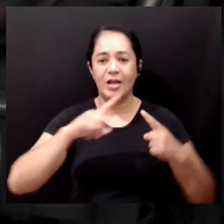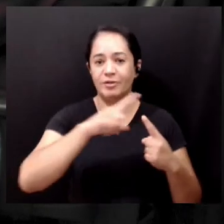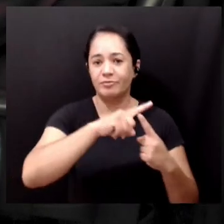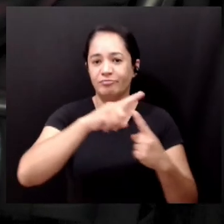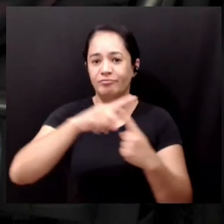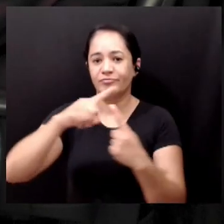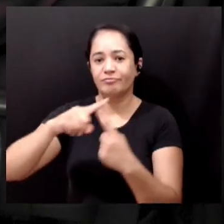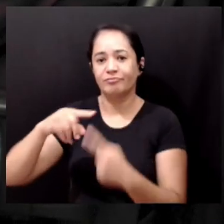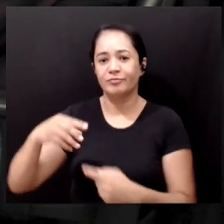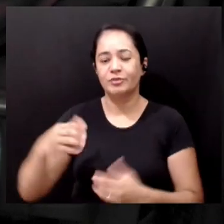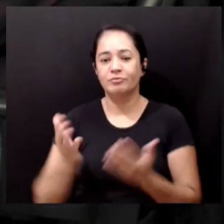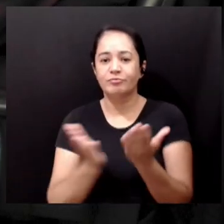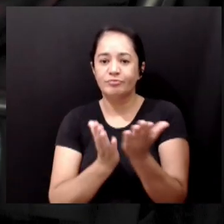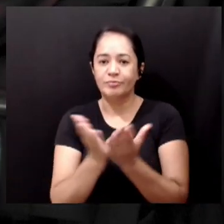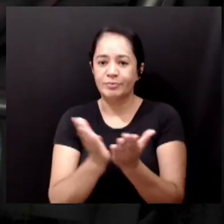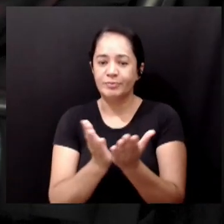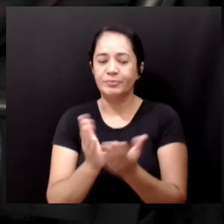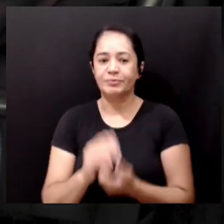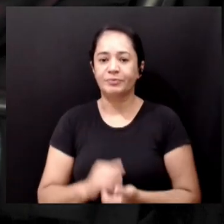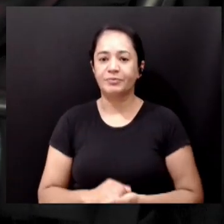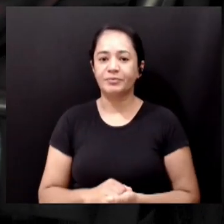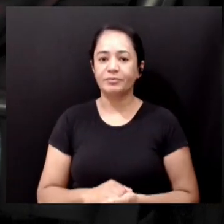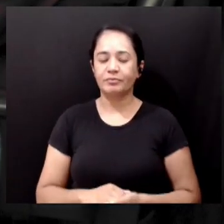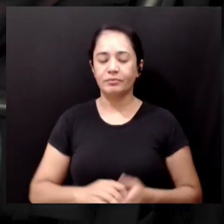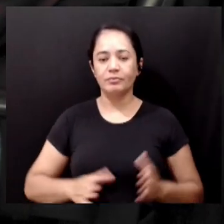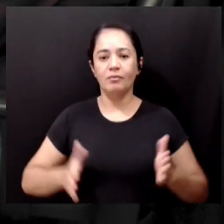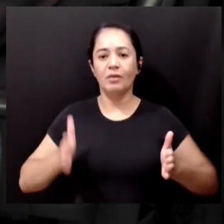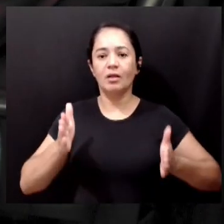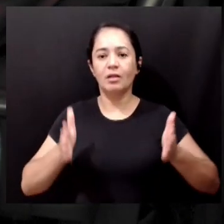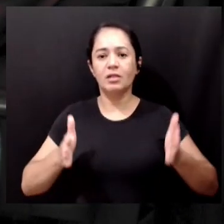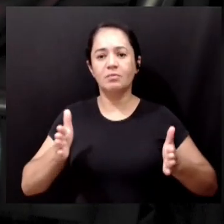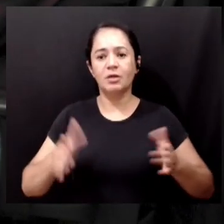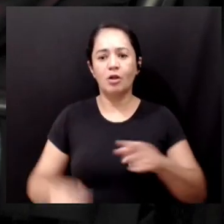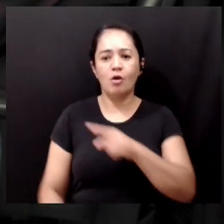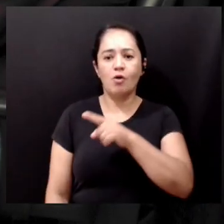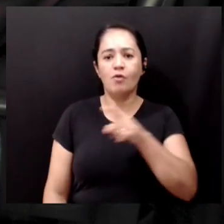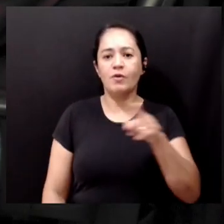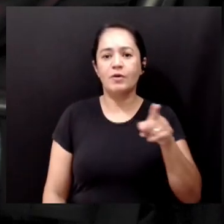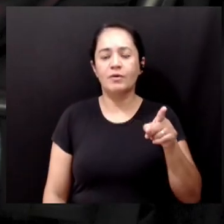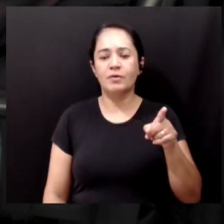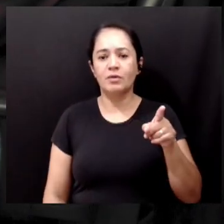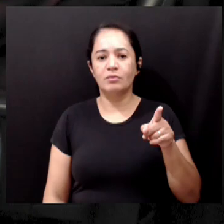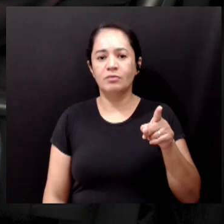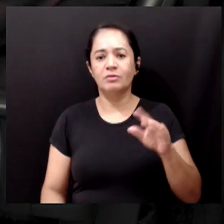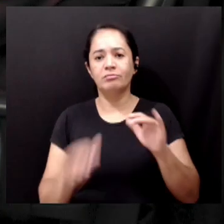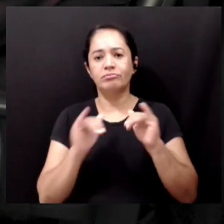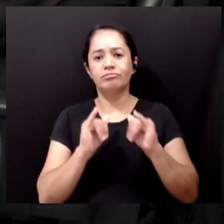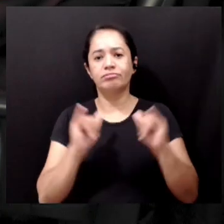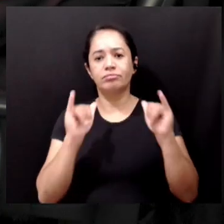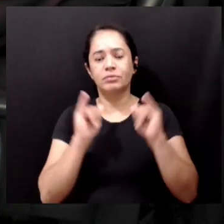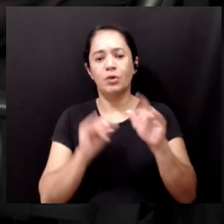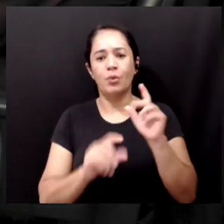E Guilherme, nesse meio tempo, você inclusive contou que